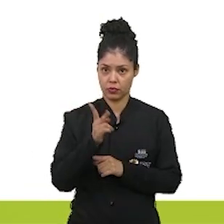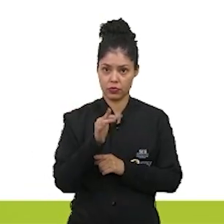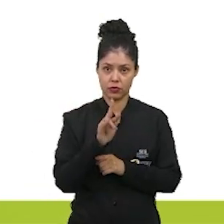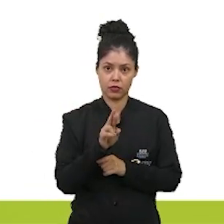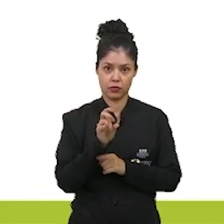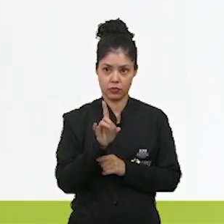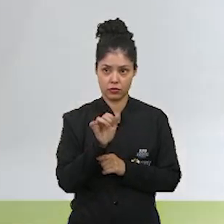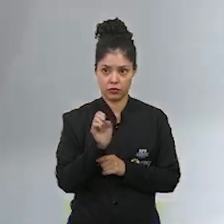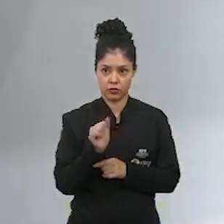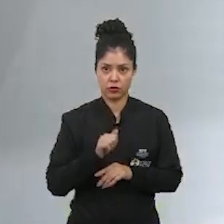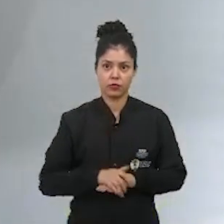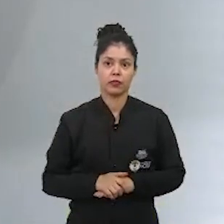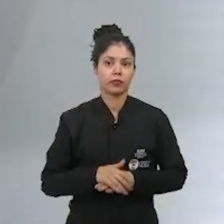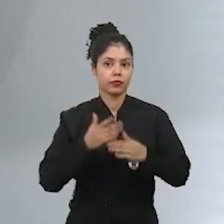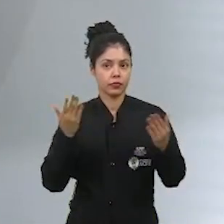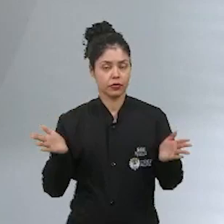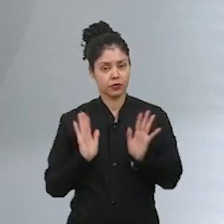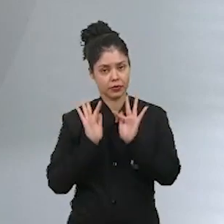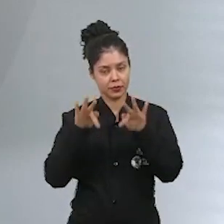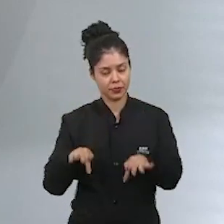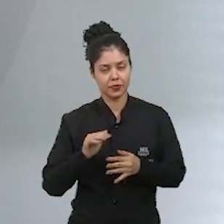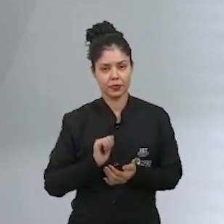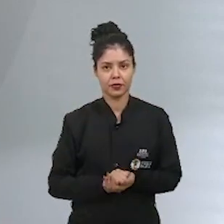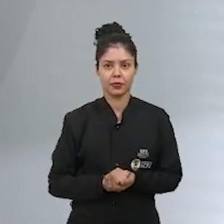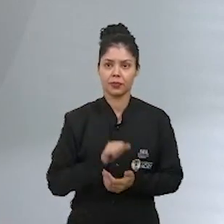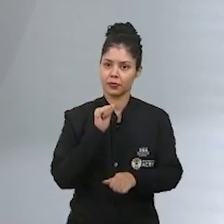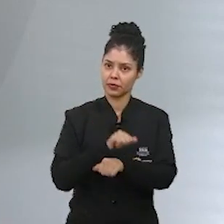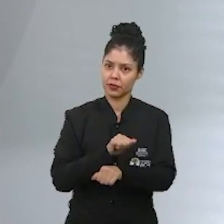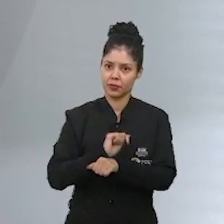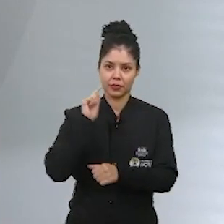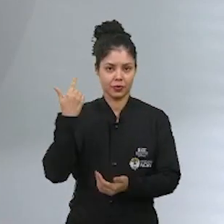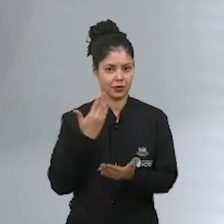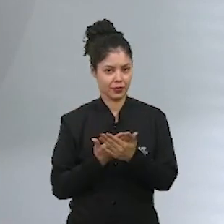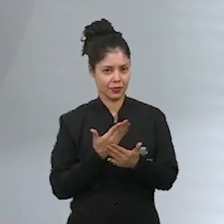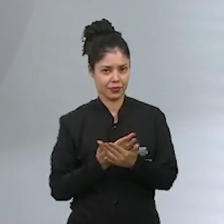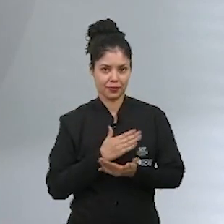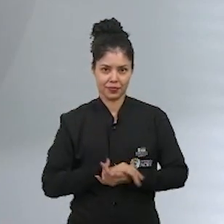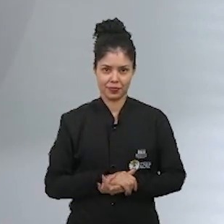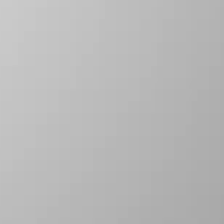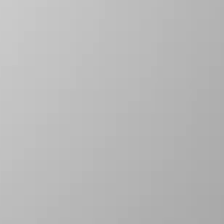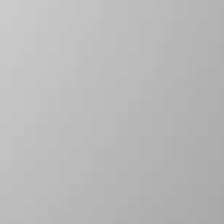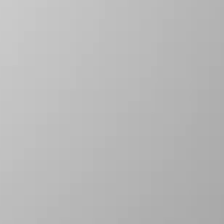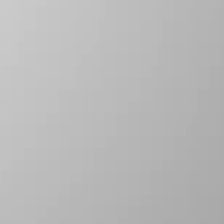hídricas, tá? Então, eu fico por aqui e espero você na próxima aula.